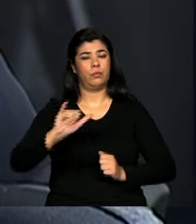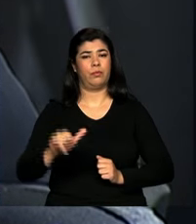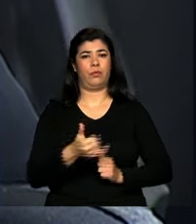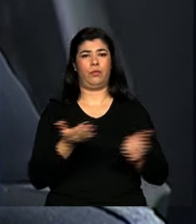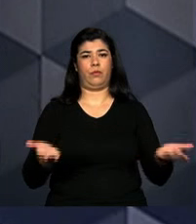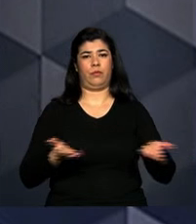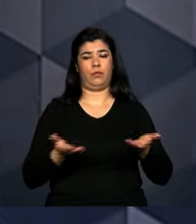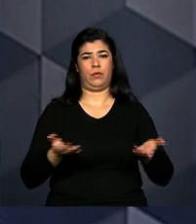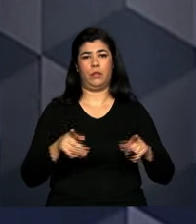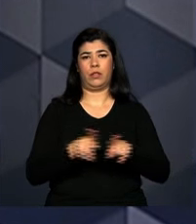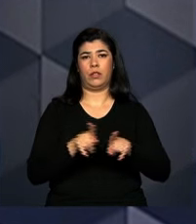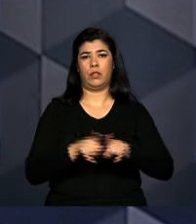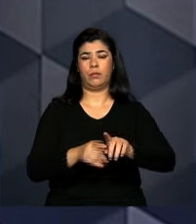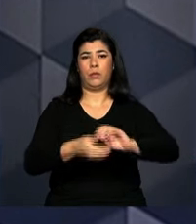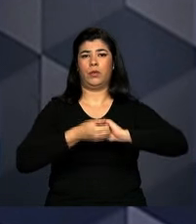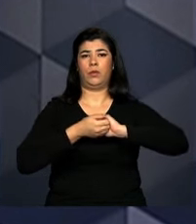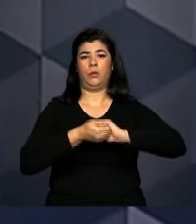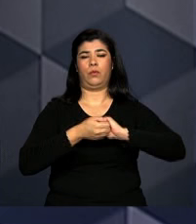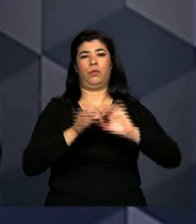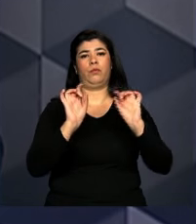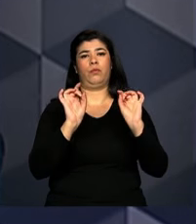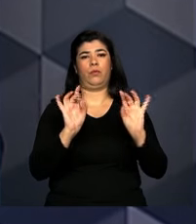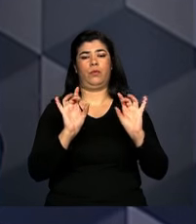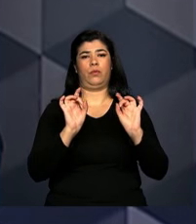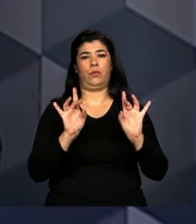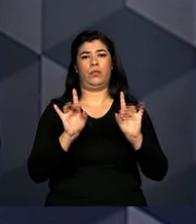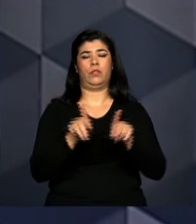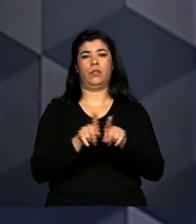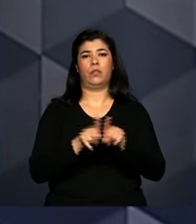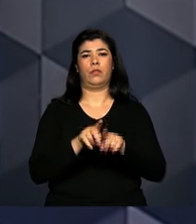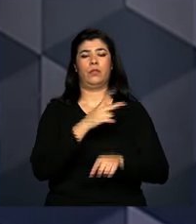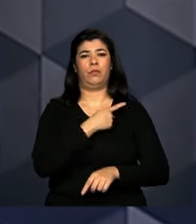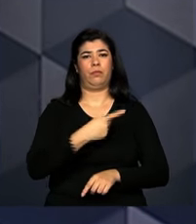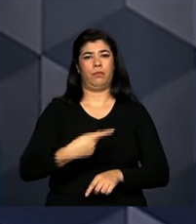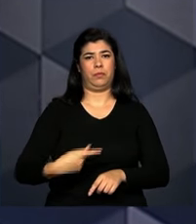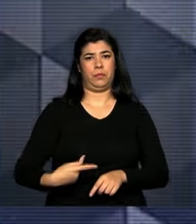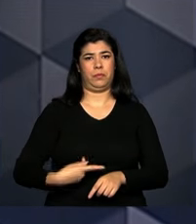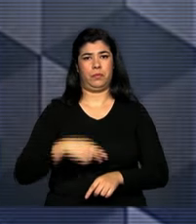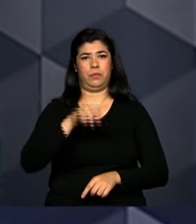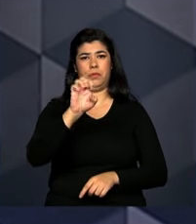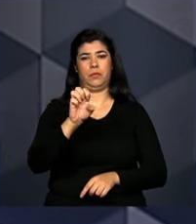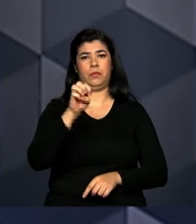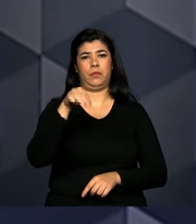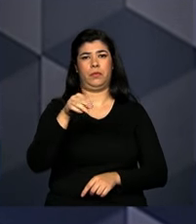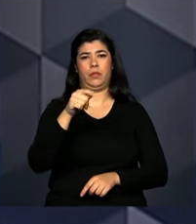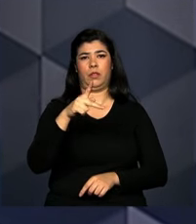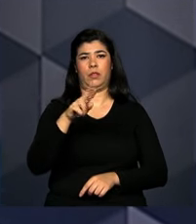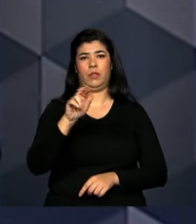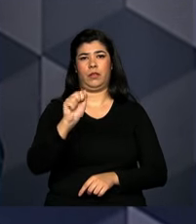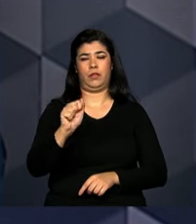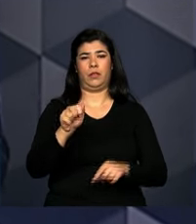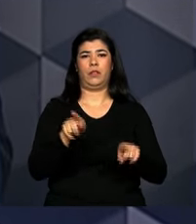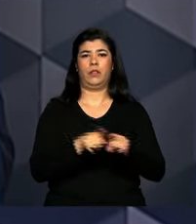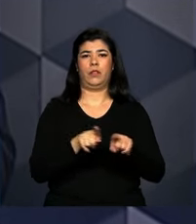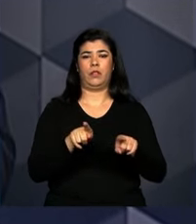oportunidade, cumprimentar ao presidente da Embrapa, doutor